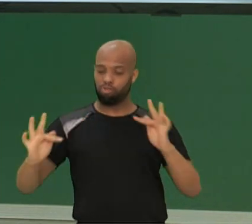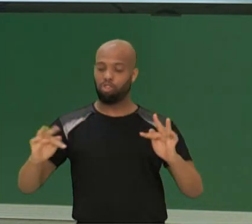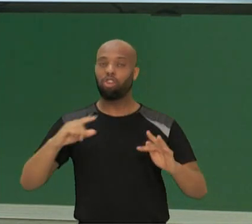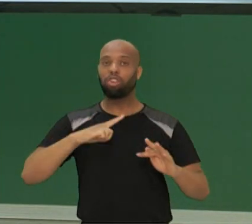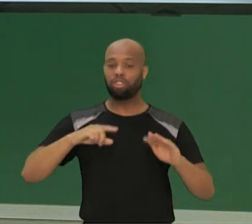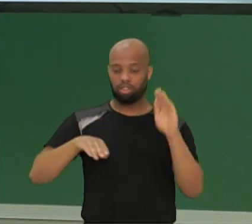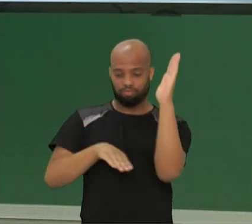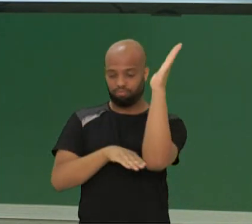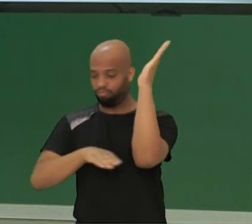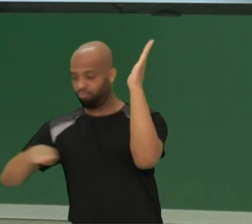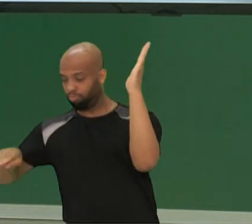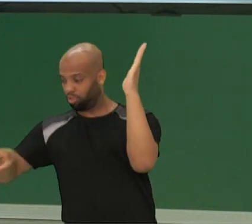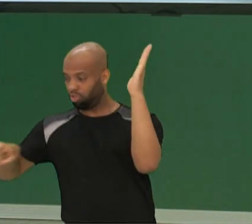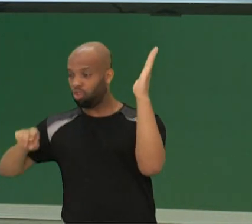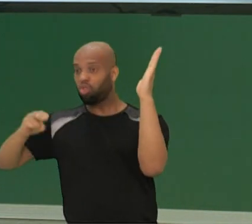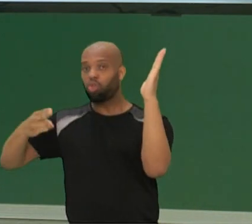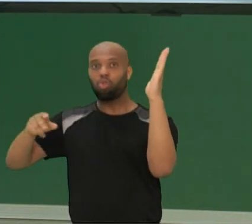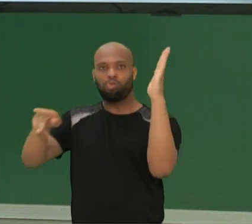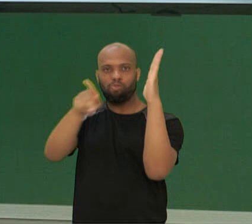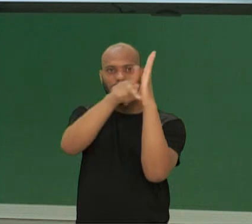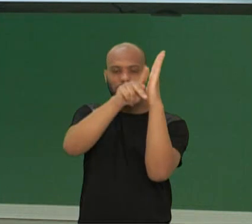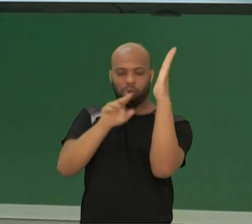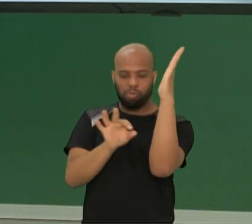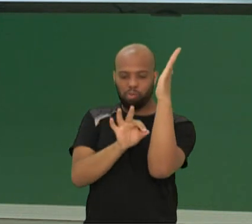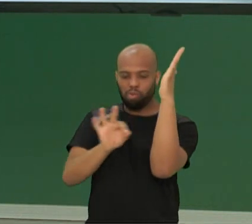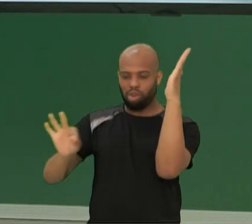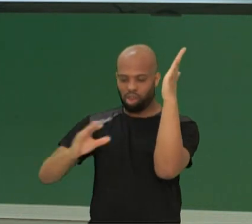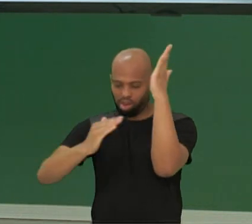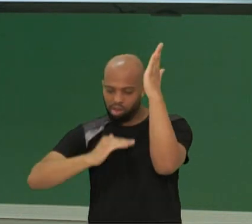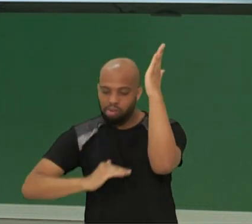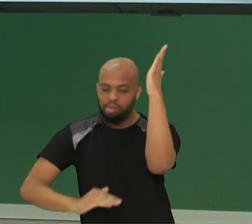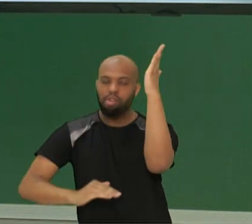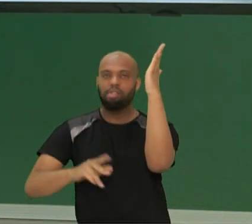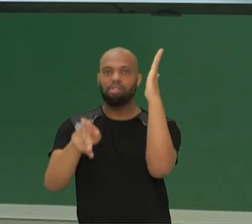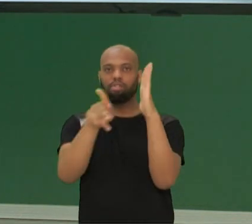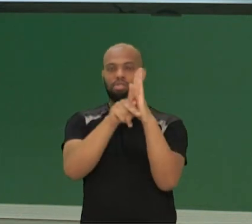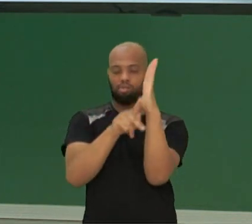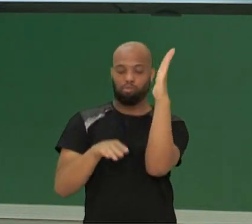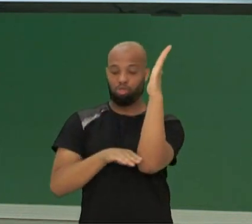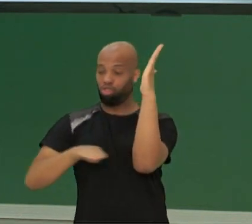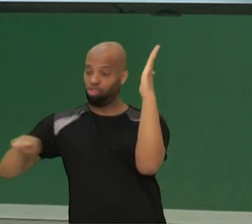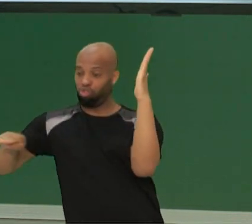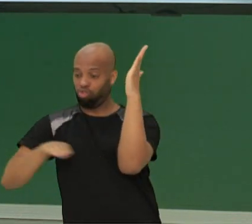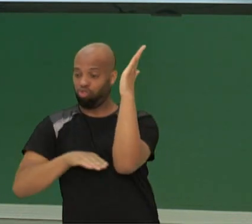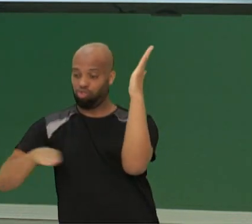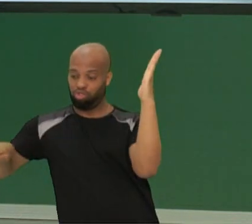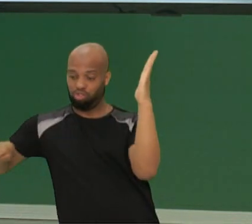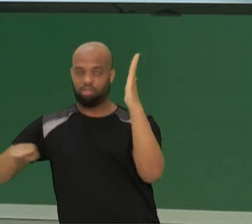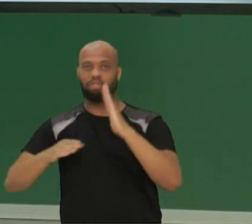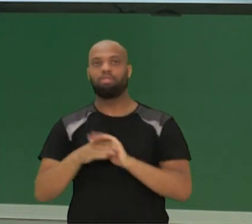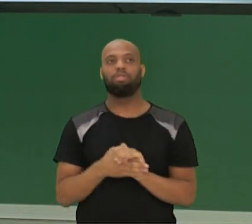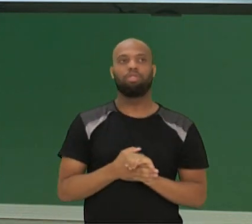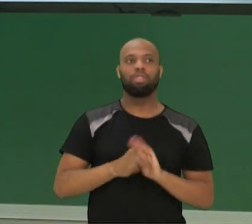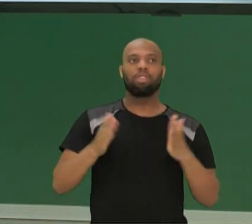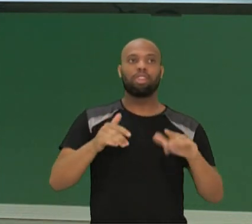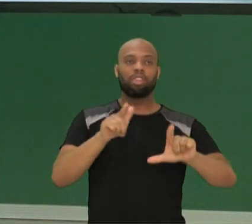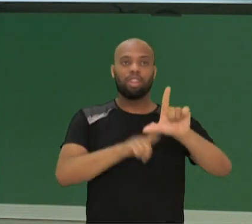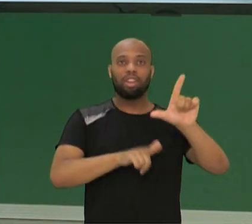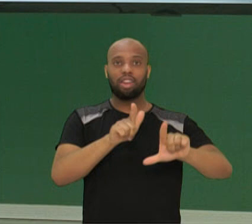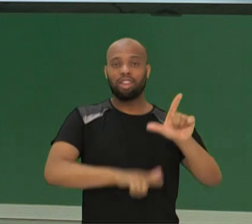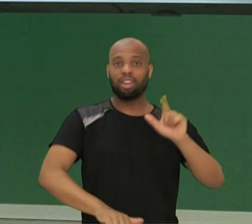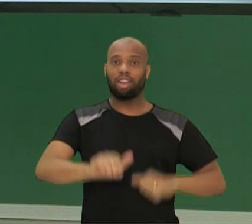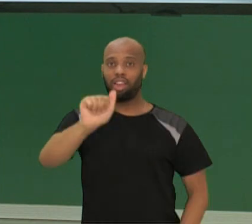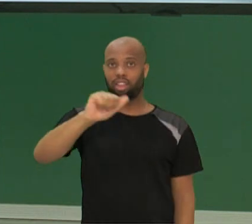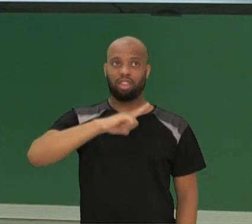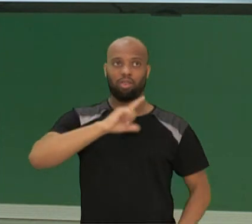ou sobre o eixo x ou numa paralela ao eixo x, que é horizontal, tá? Então, lá na letra A nós temos